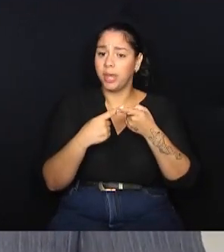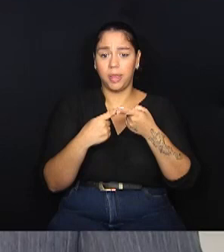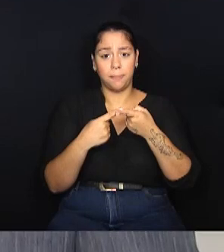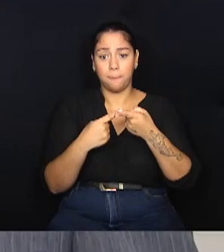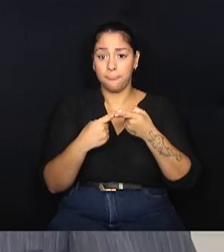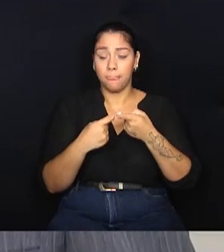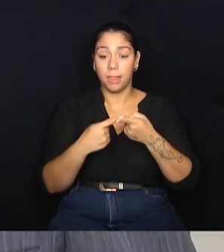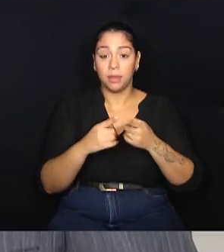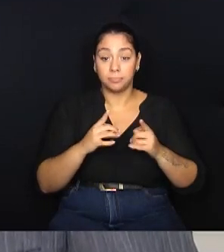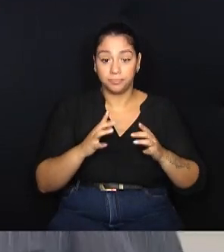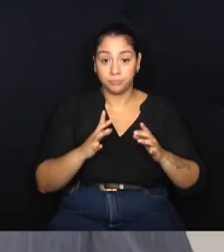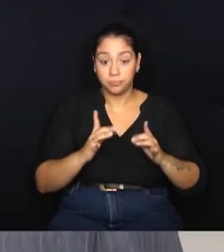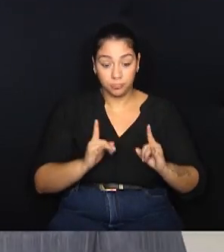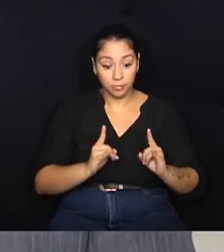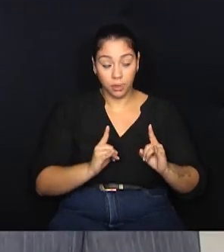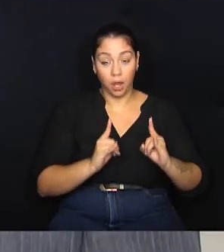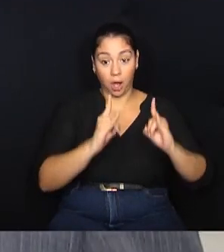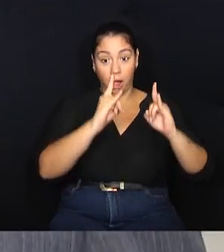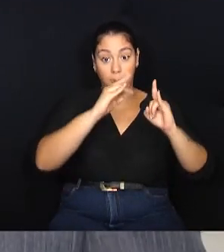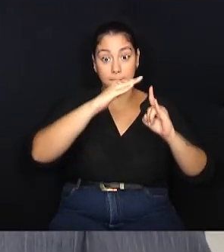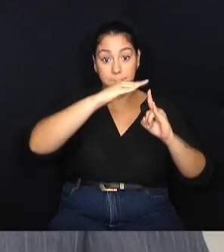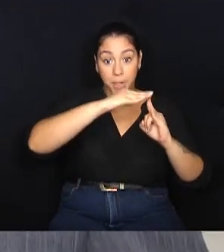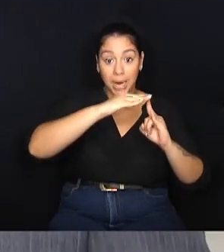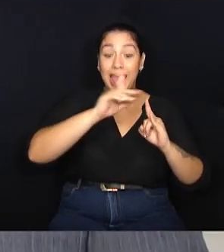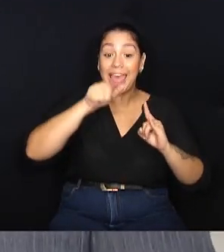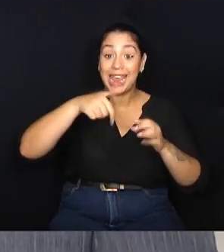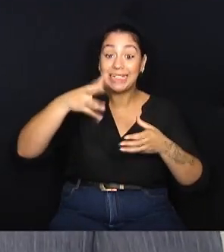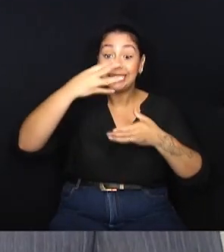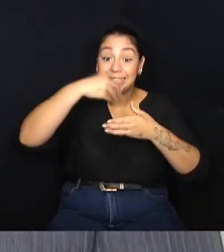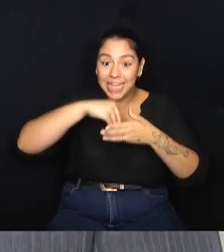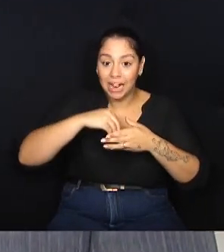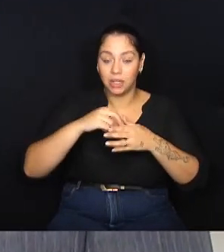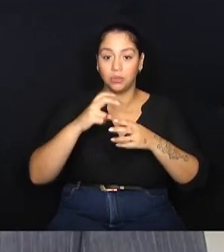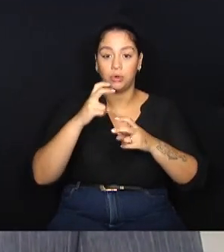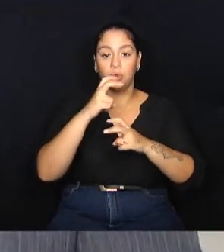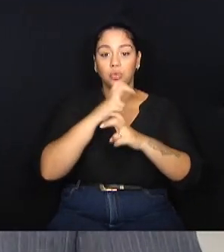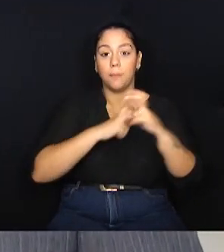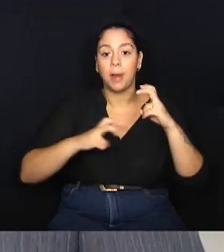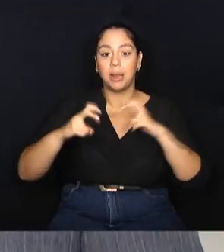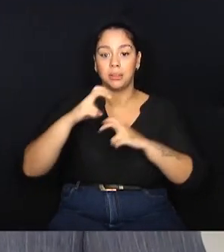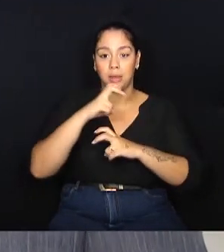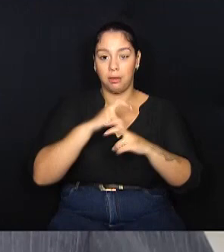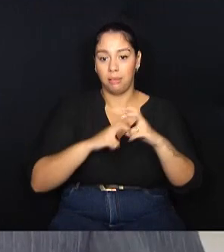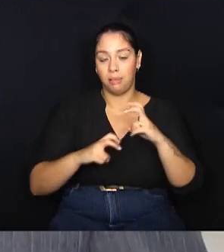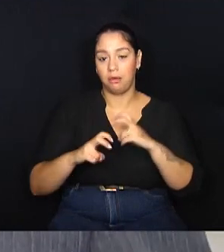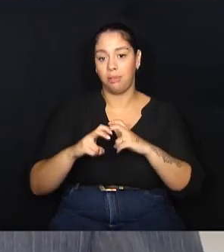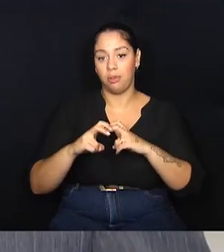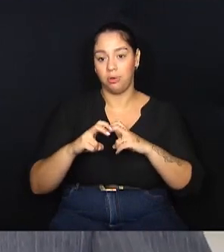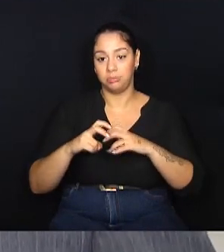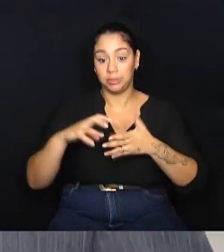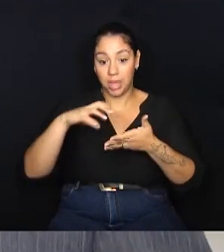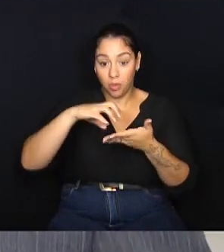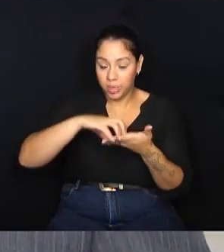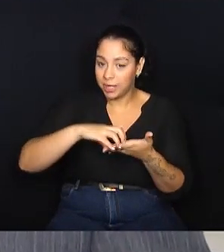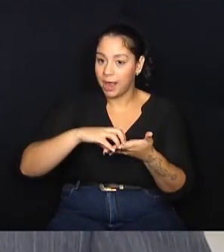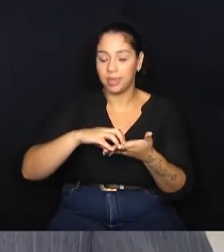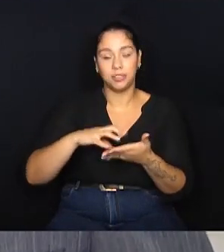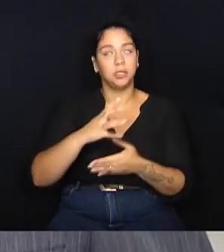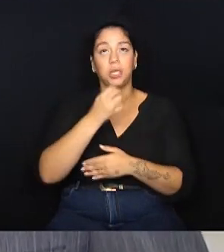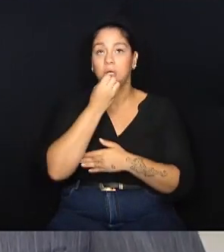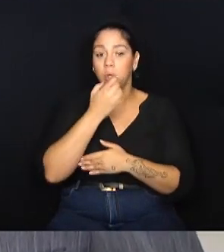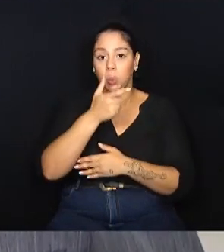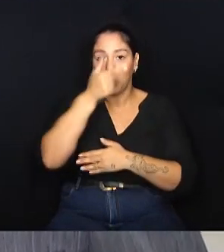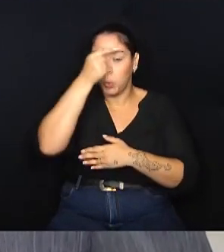essa caixa d'água ela é dentro do parquinho da unidade. Ainda bem que isso não